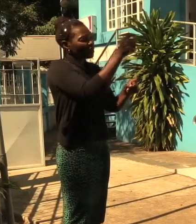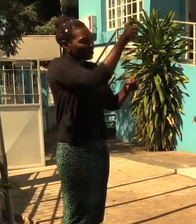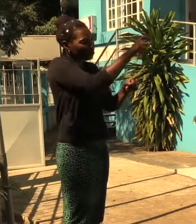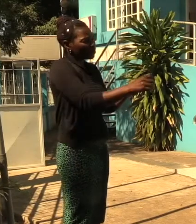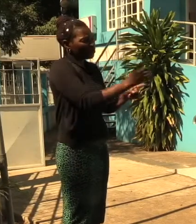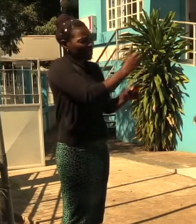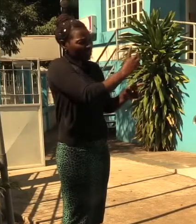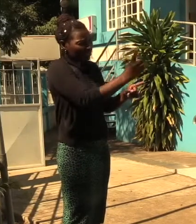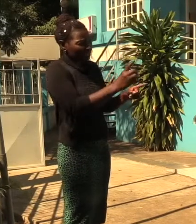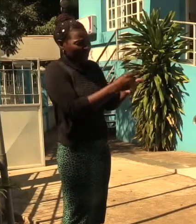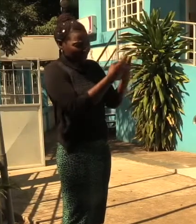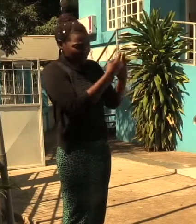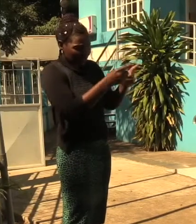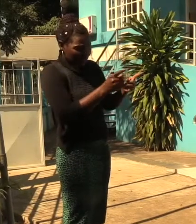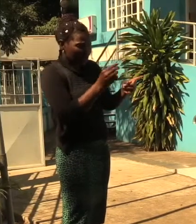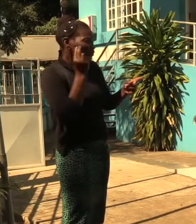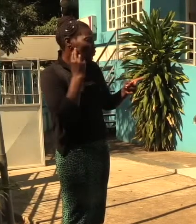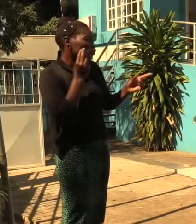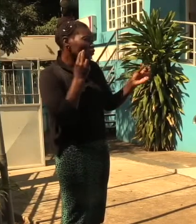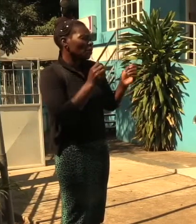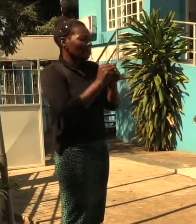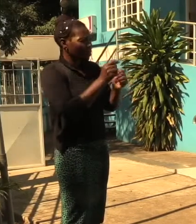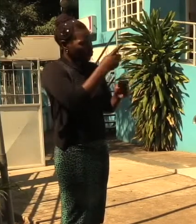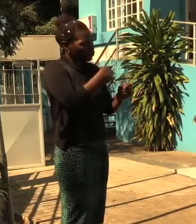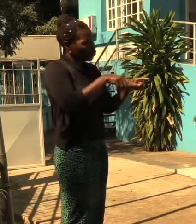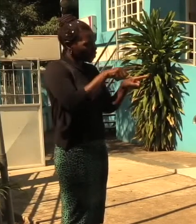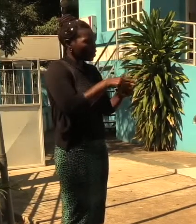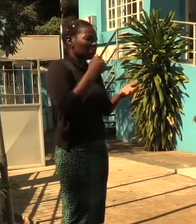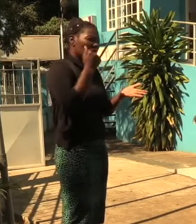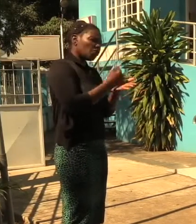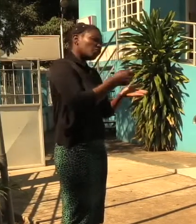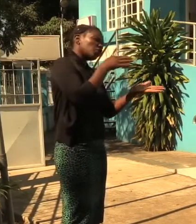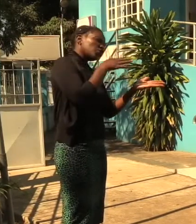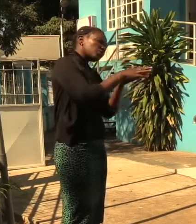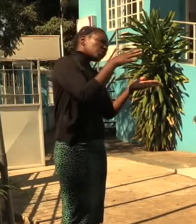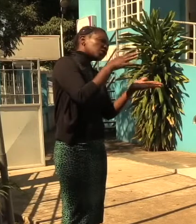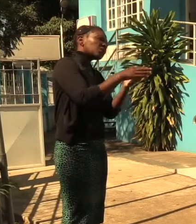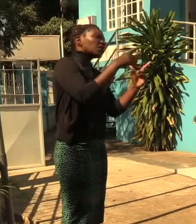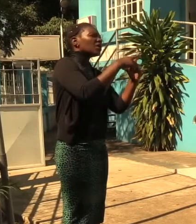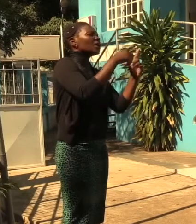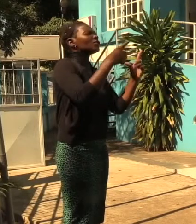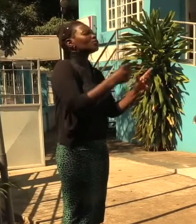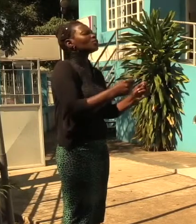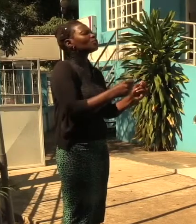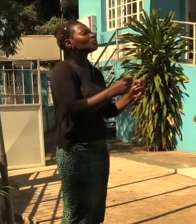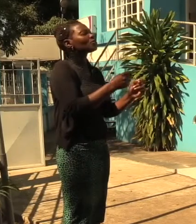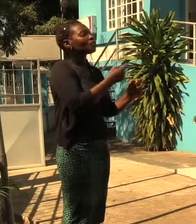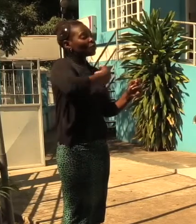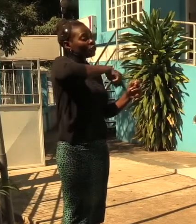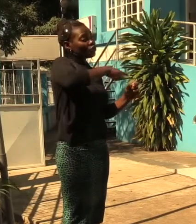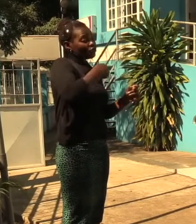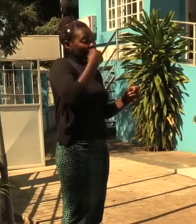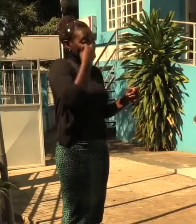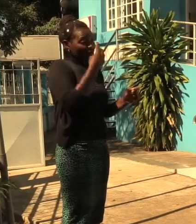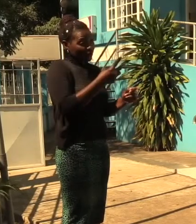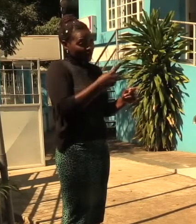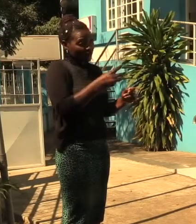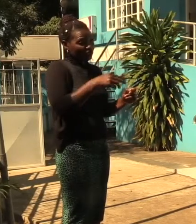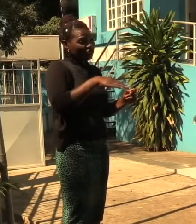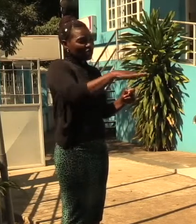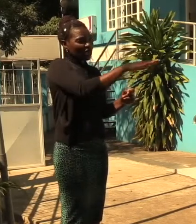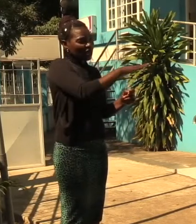estas pessoas sobre o HIV-Sida. Procuramos ajudar os surdos a ultrapassarem barreiras na comunicação e